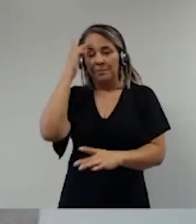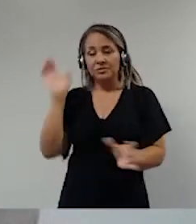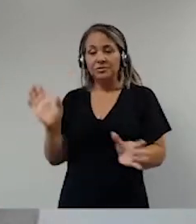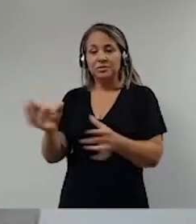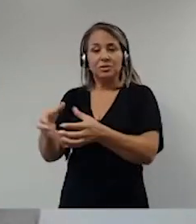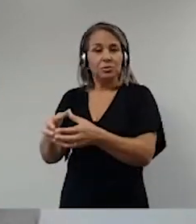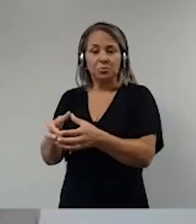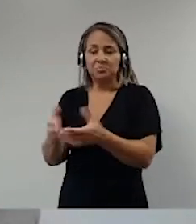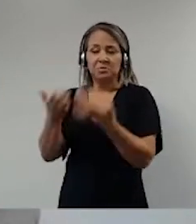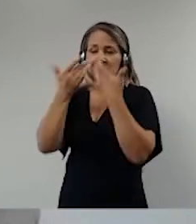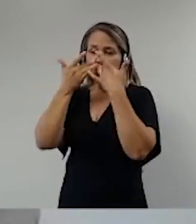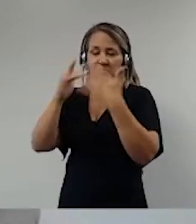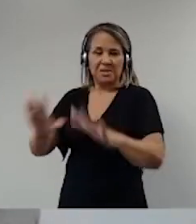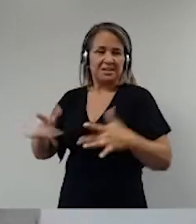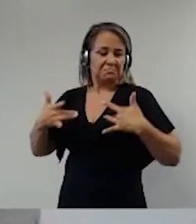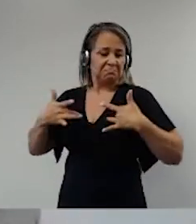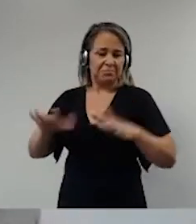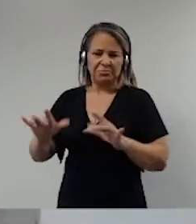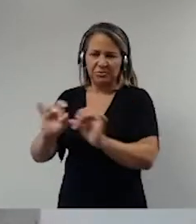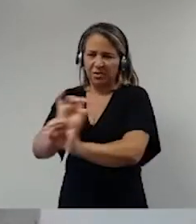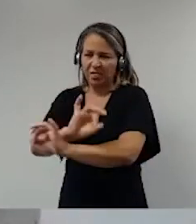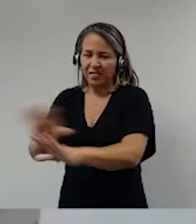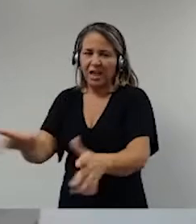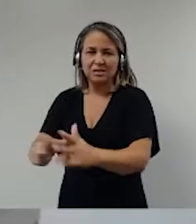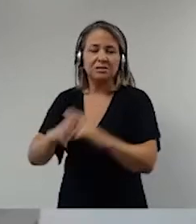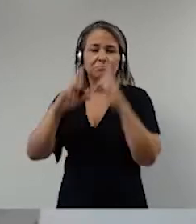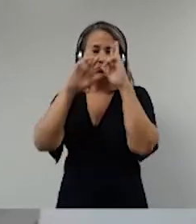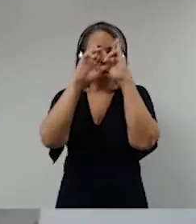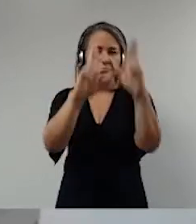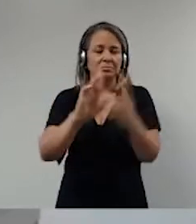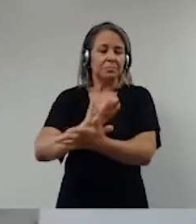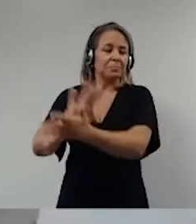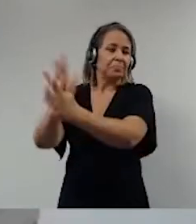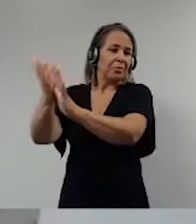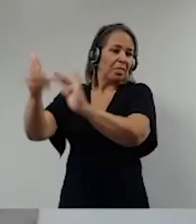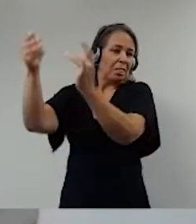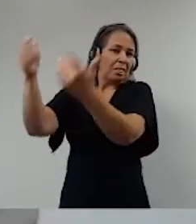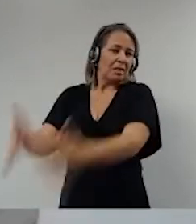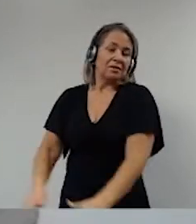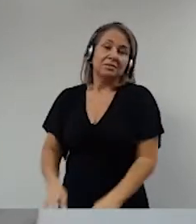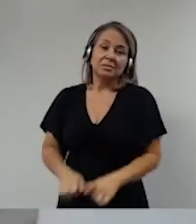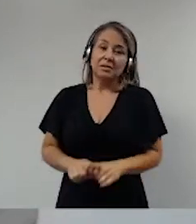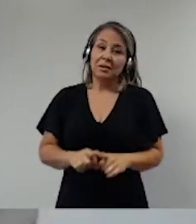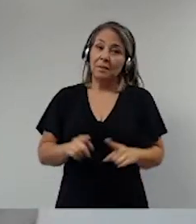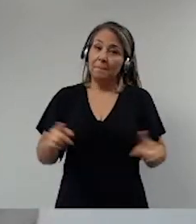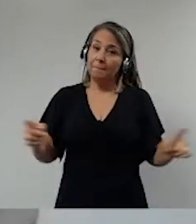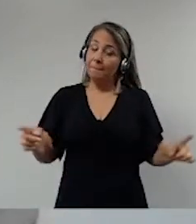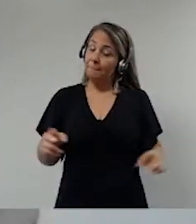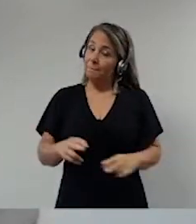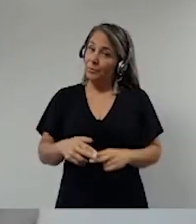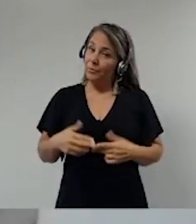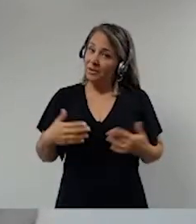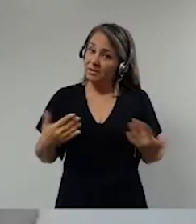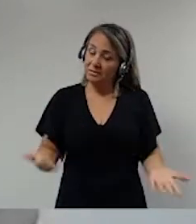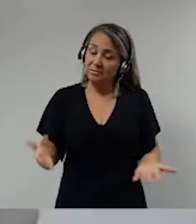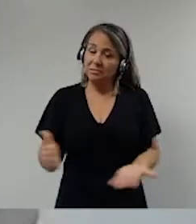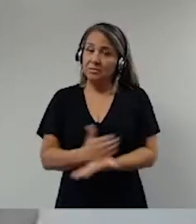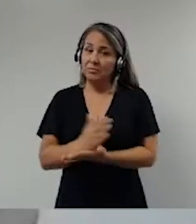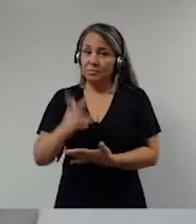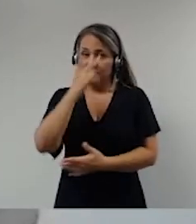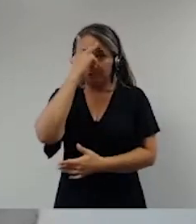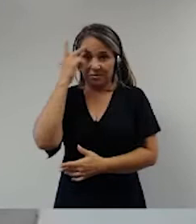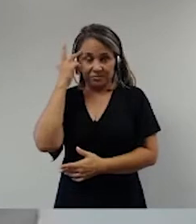grupos que não merecem o mesmo nível de respeitabilidade. E em função disso, essas pessoas